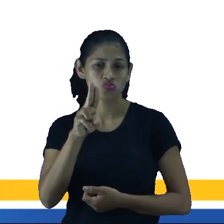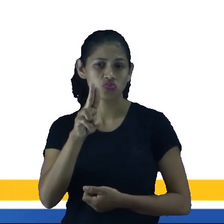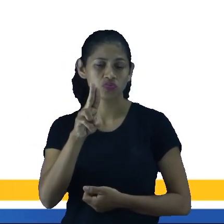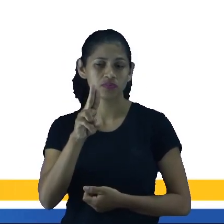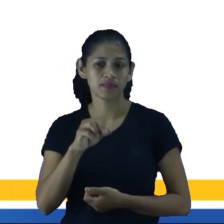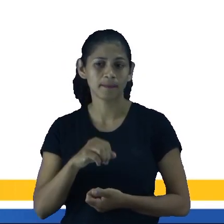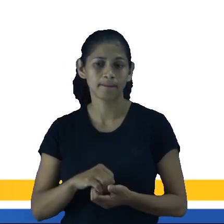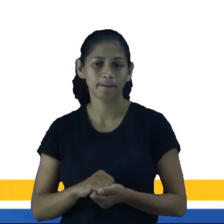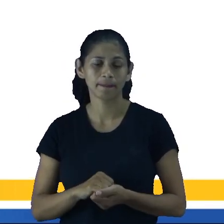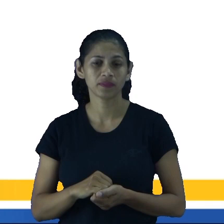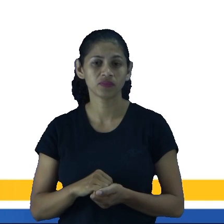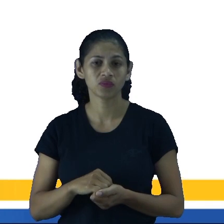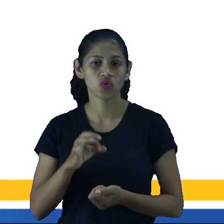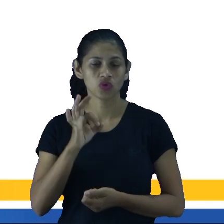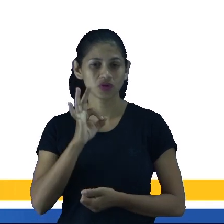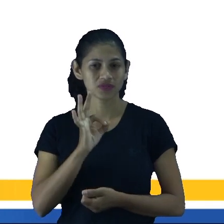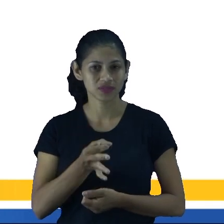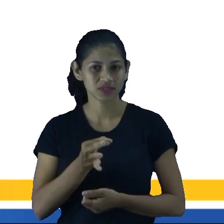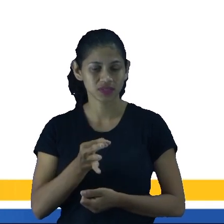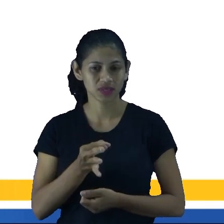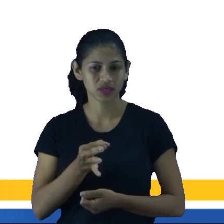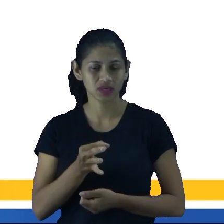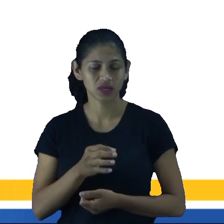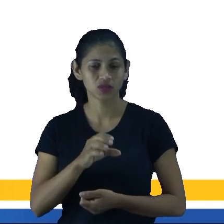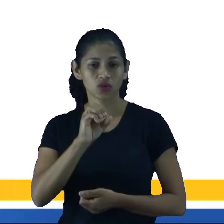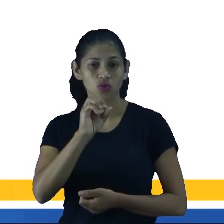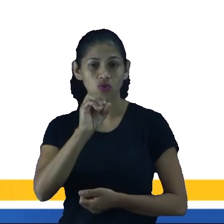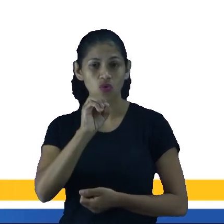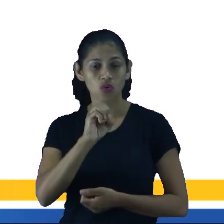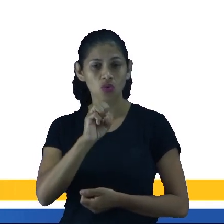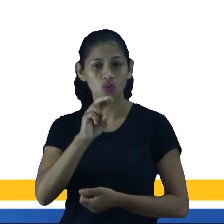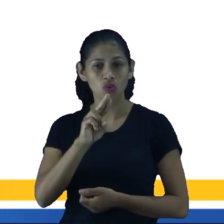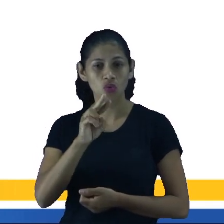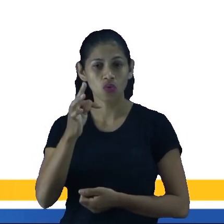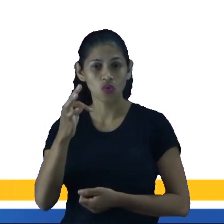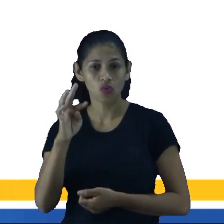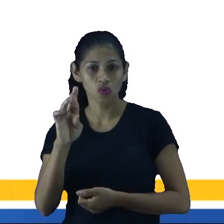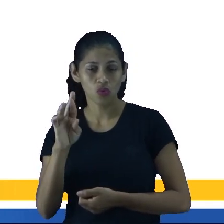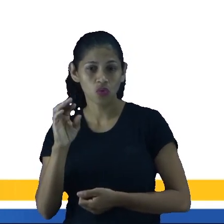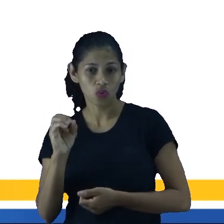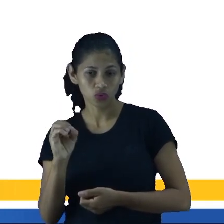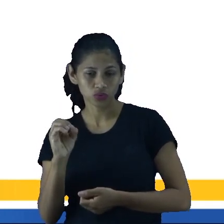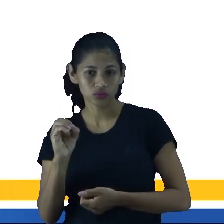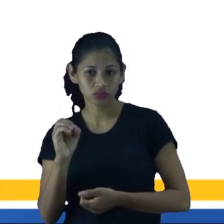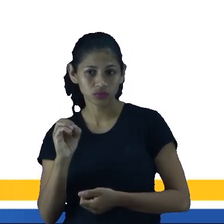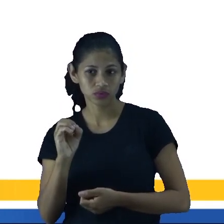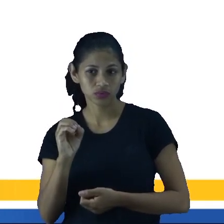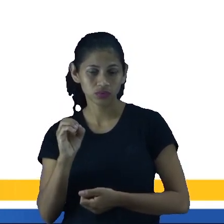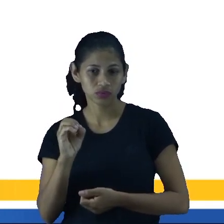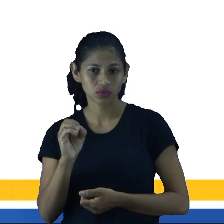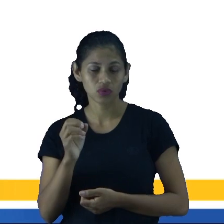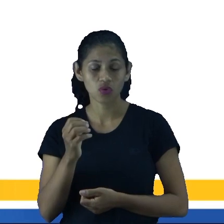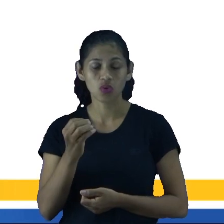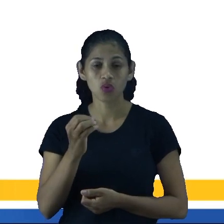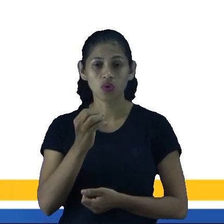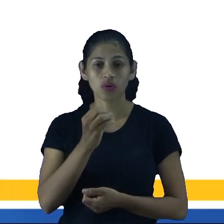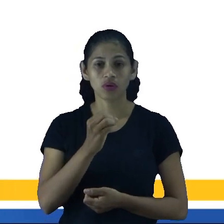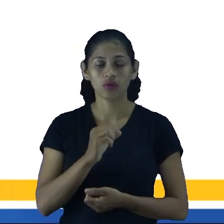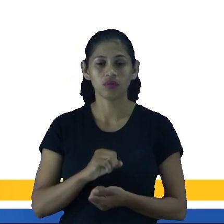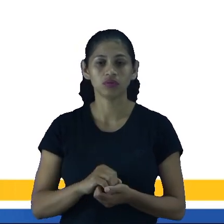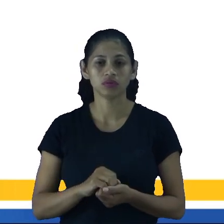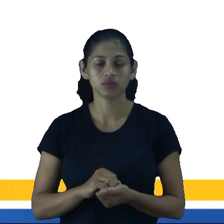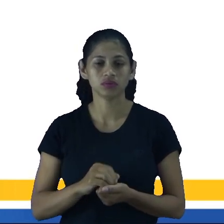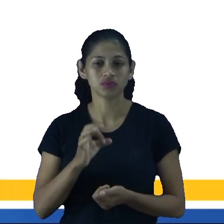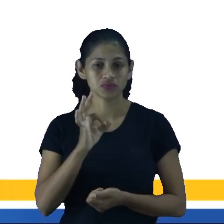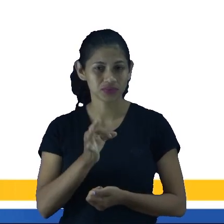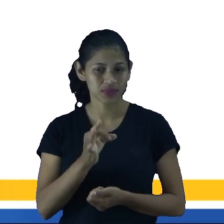ou é outro para masculino ou outro para feminina. Porque o outro já está dizendo que é outra pessoa, já está indicando a quantidade.